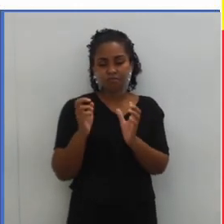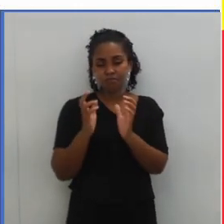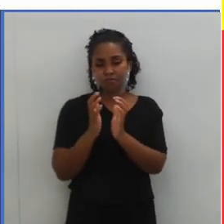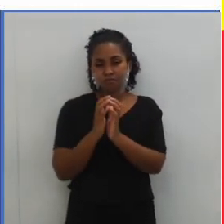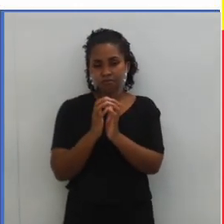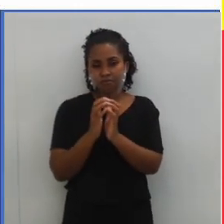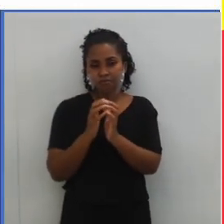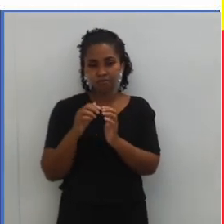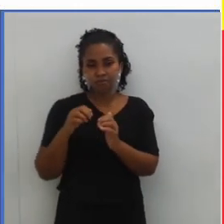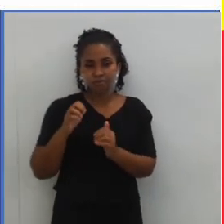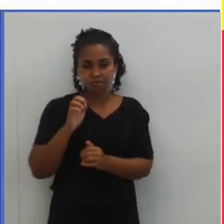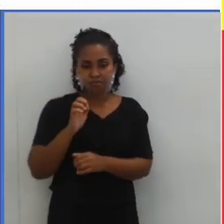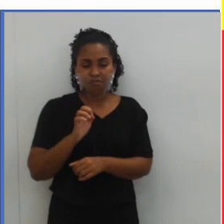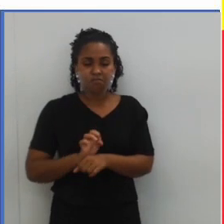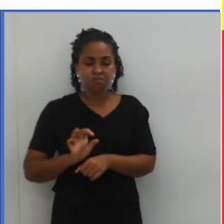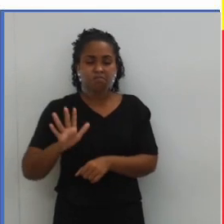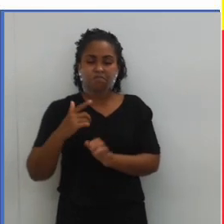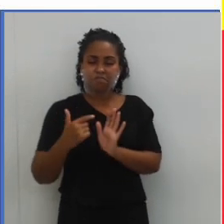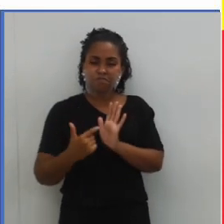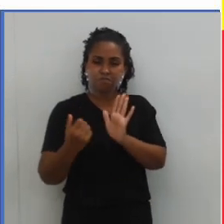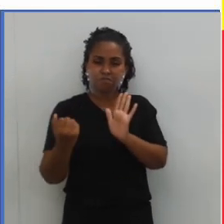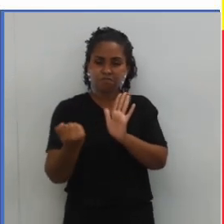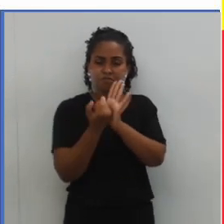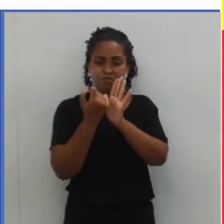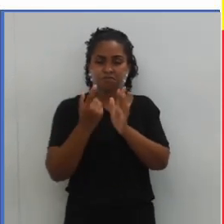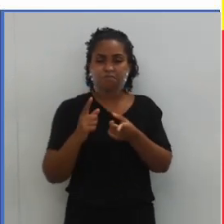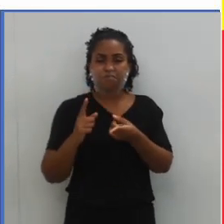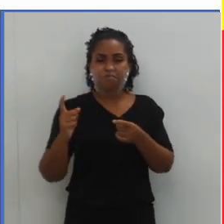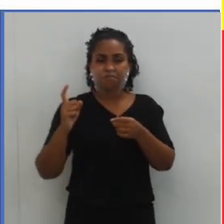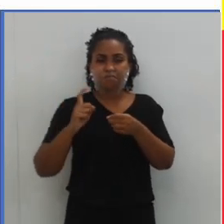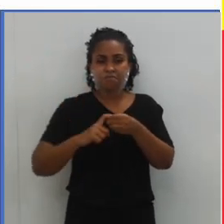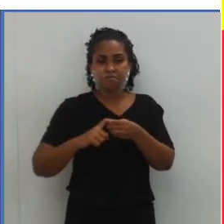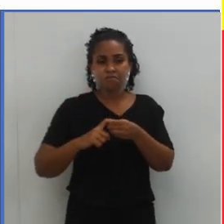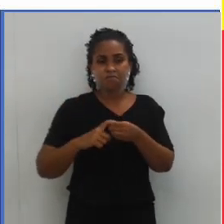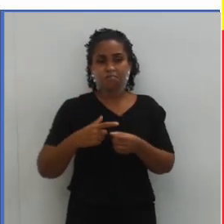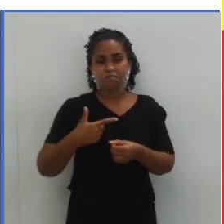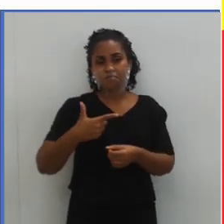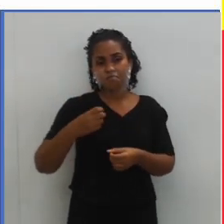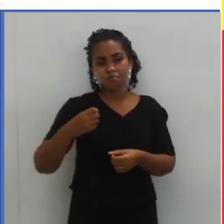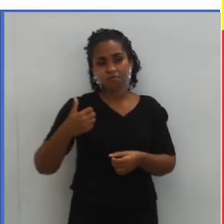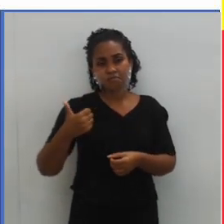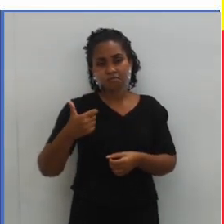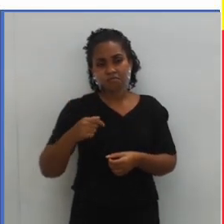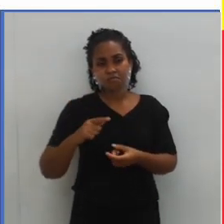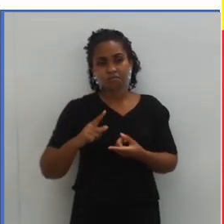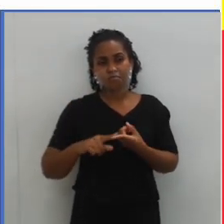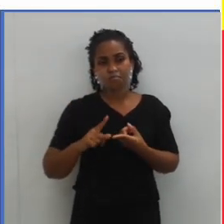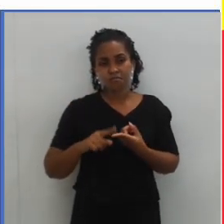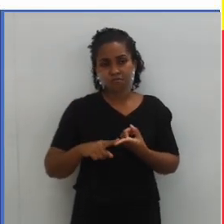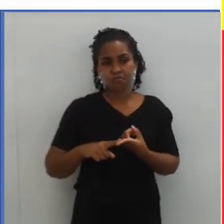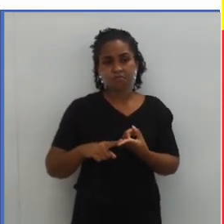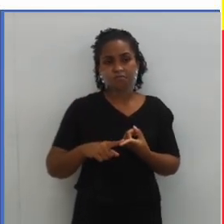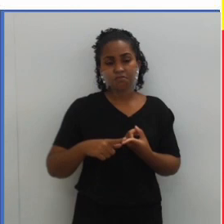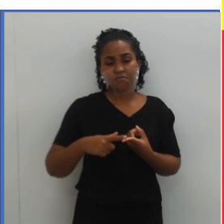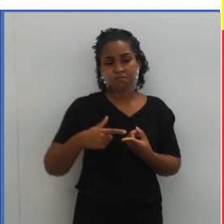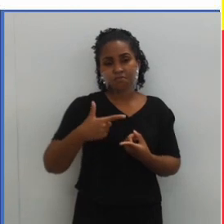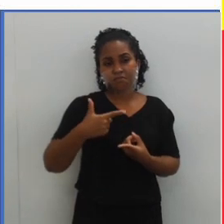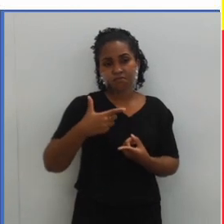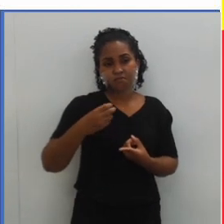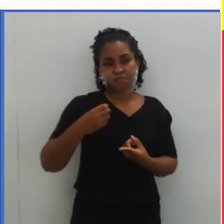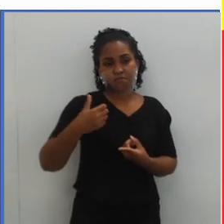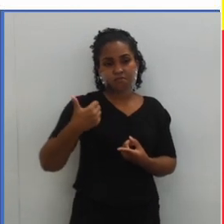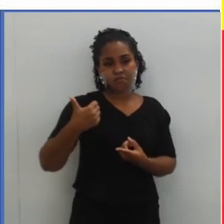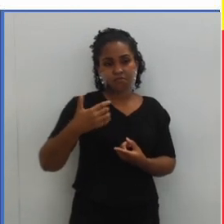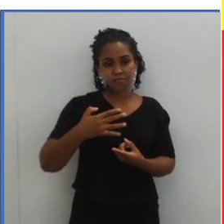e merecem grande destaque. Eles Voltam, 2012, de Marcelo Lodeiro também, Ventos de Agosto, 2014,